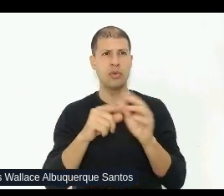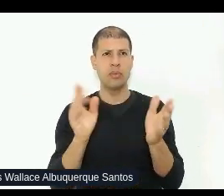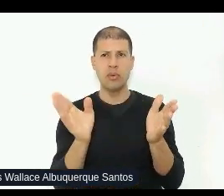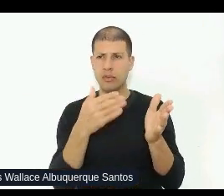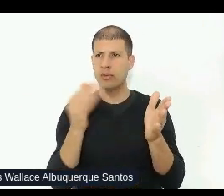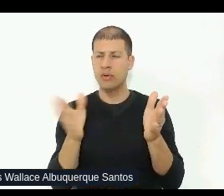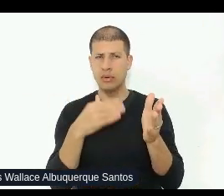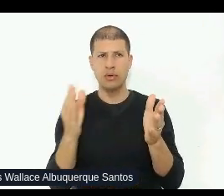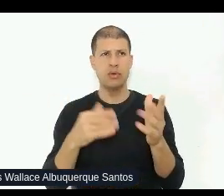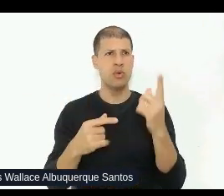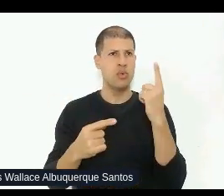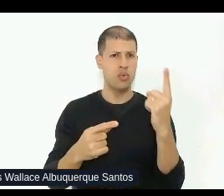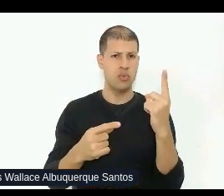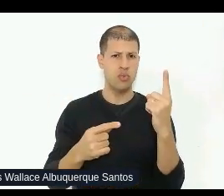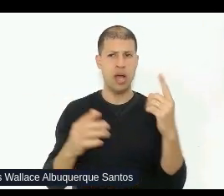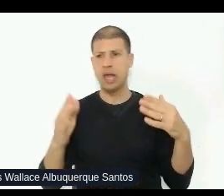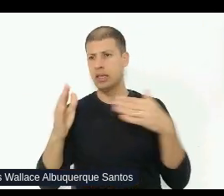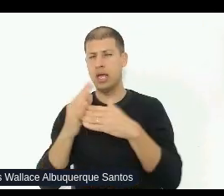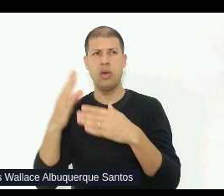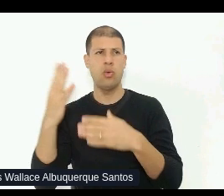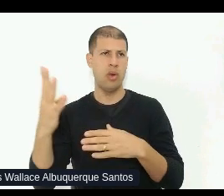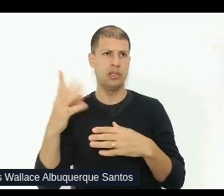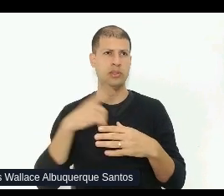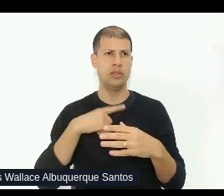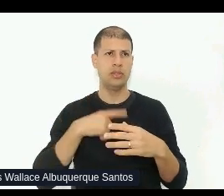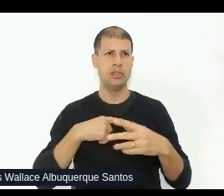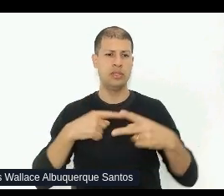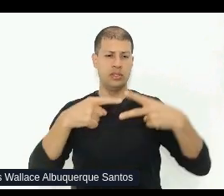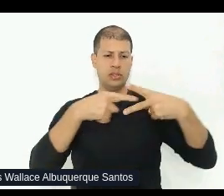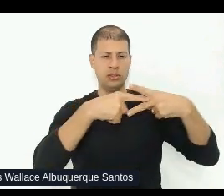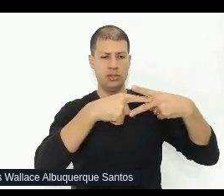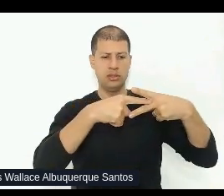de 4, com 12 botões, dica anterior e próxima dica.